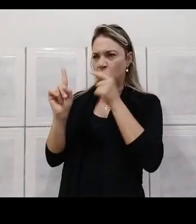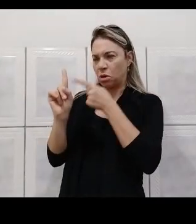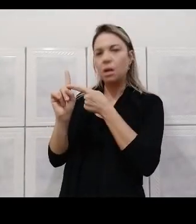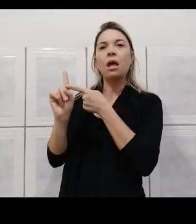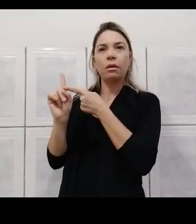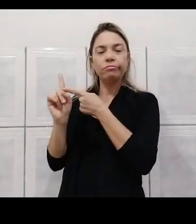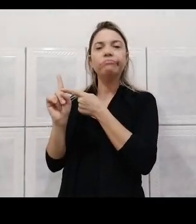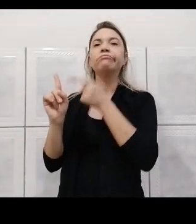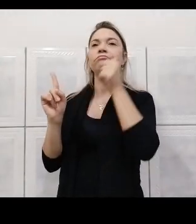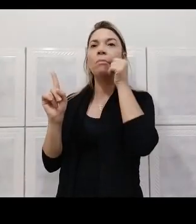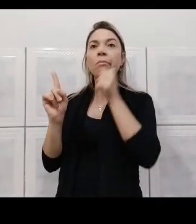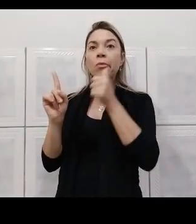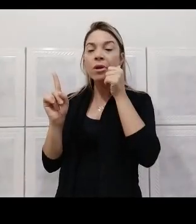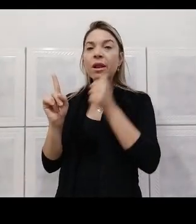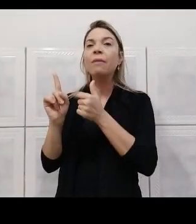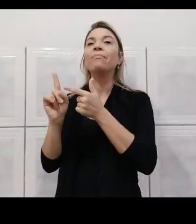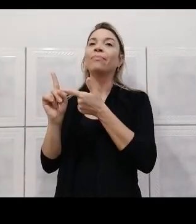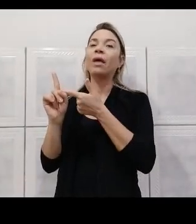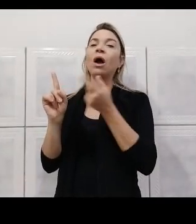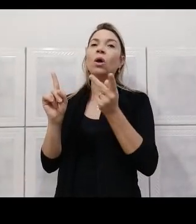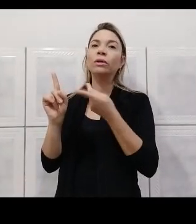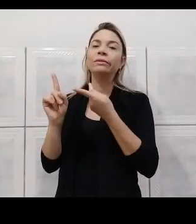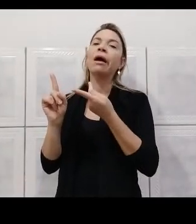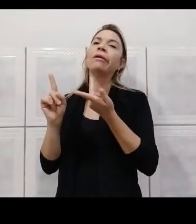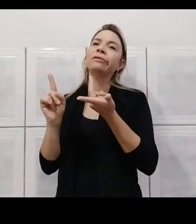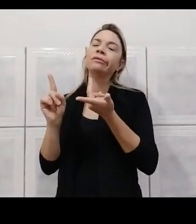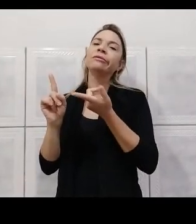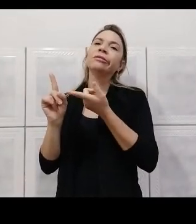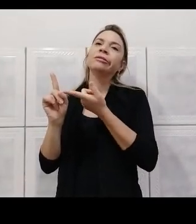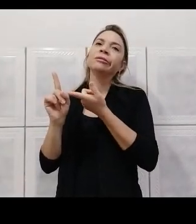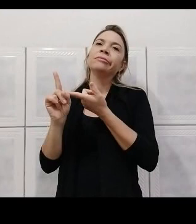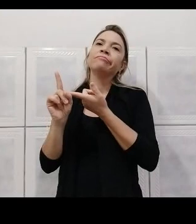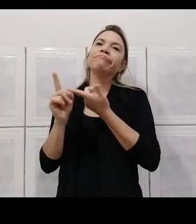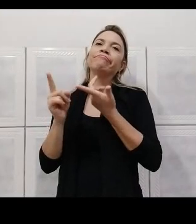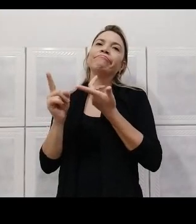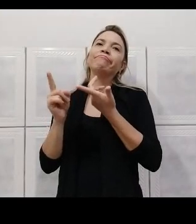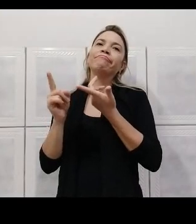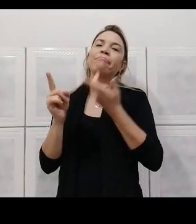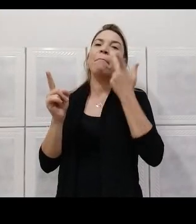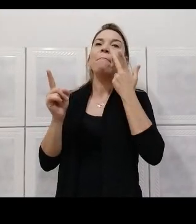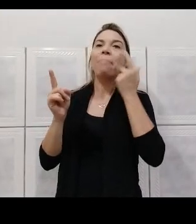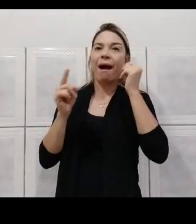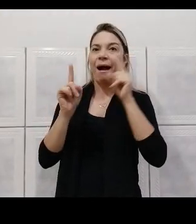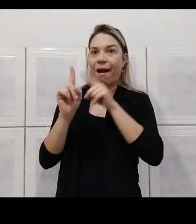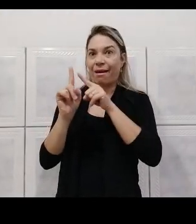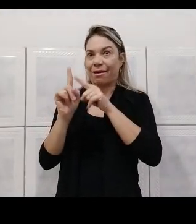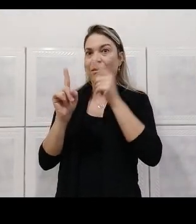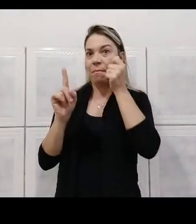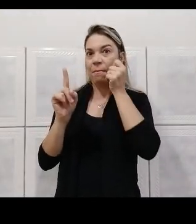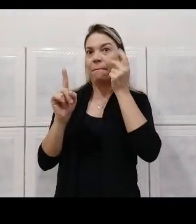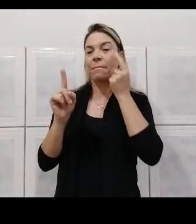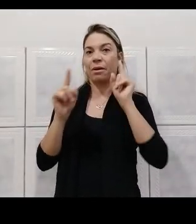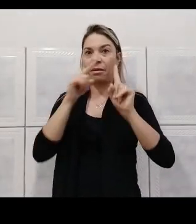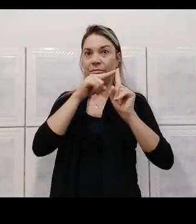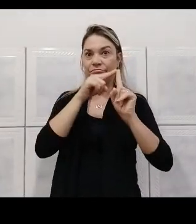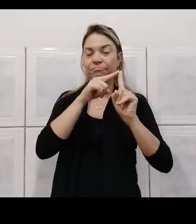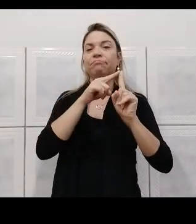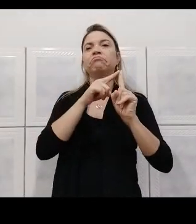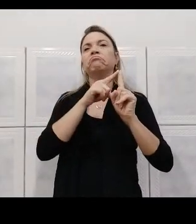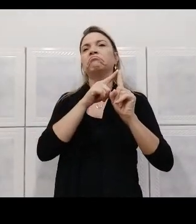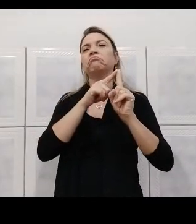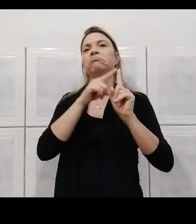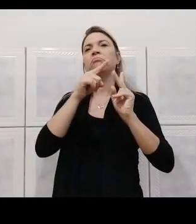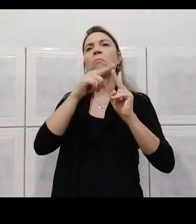fruto de um relacionamento extraconjugal. O seu pai deixou a casa, a